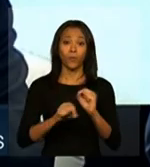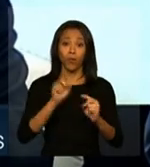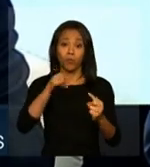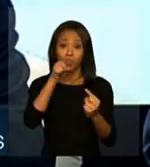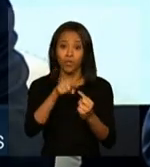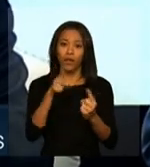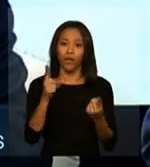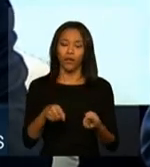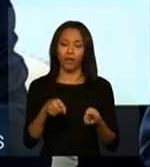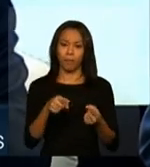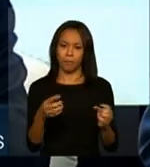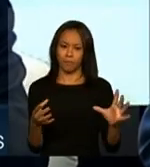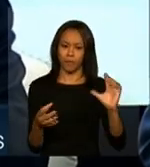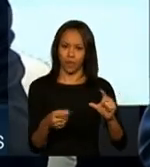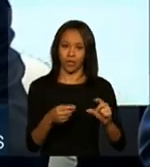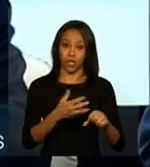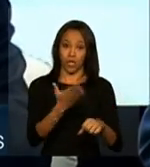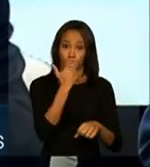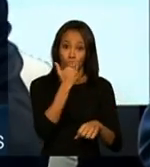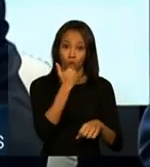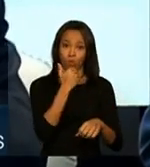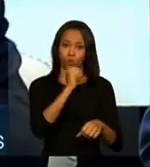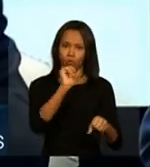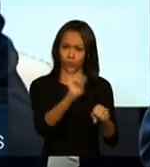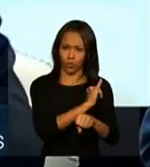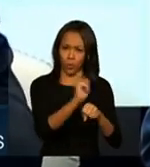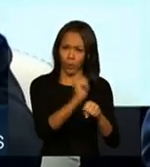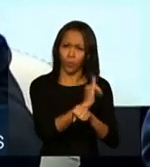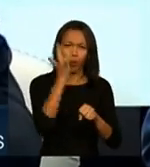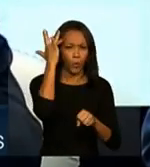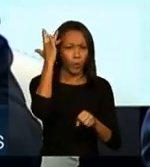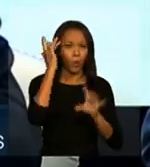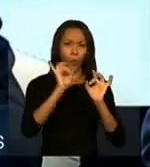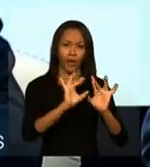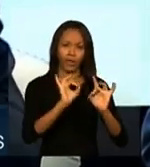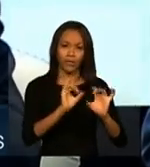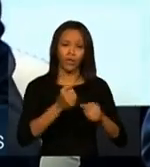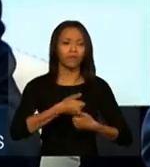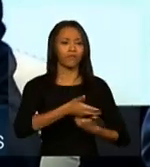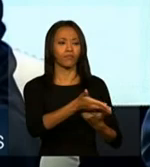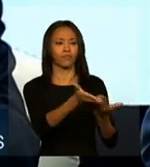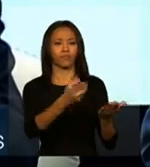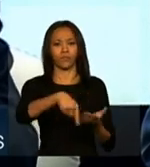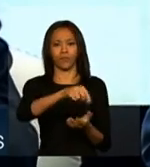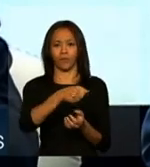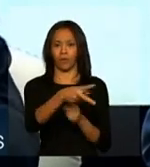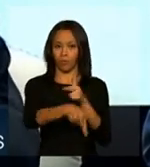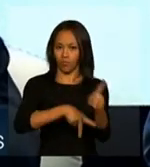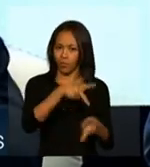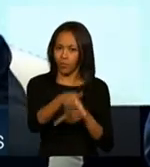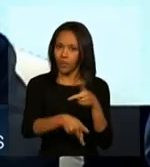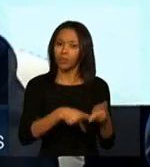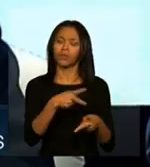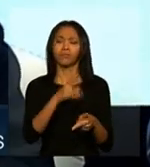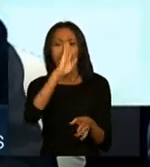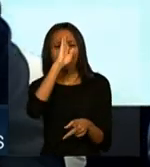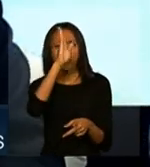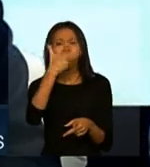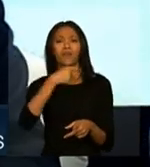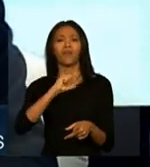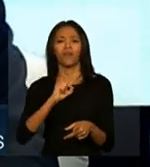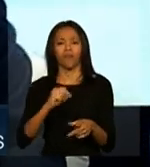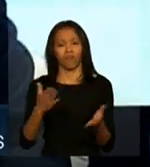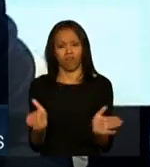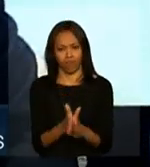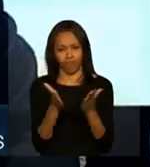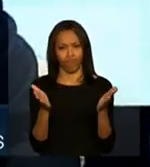segurança alimentação de qualidade a todo o conjunto da população, também as populações, principalmente aos mais